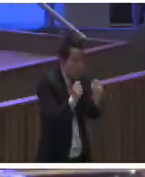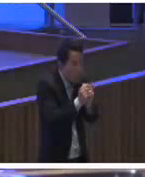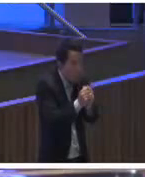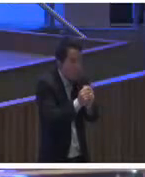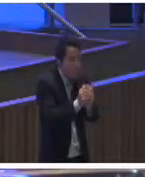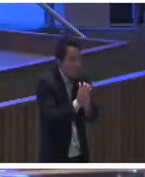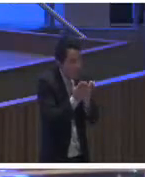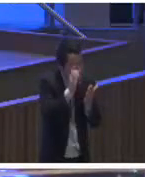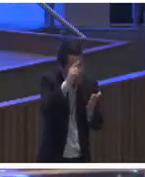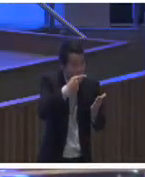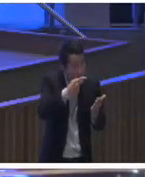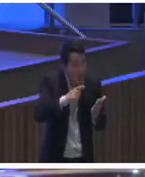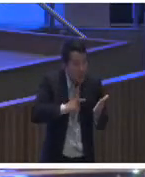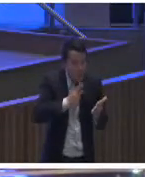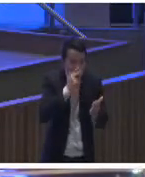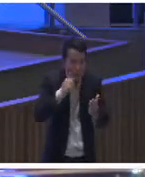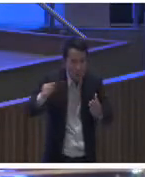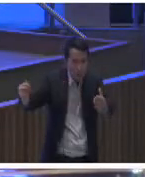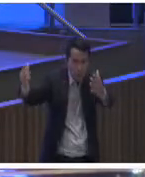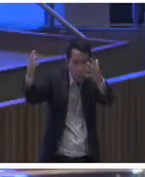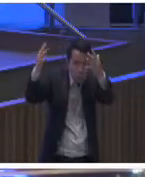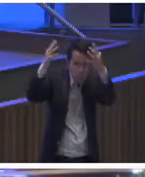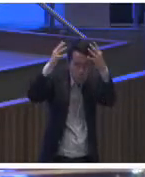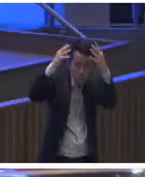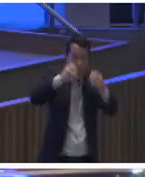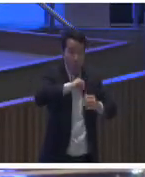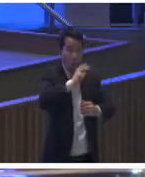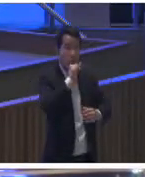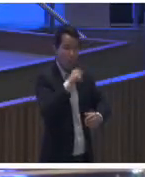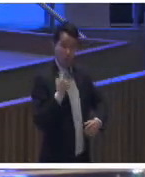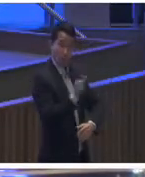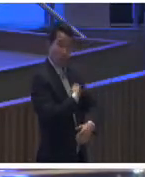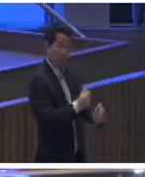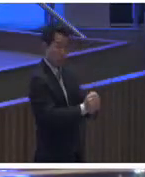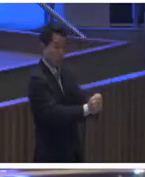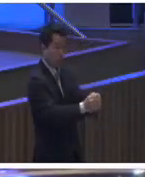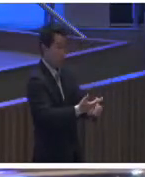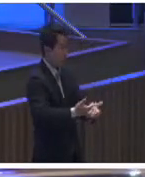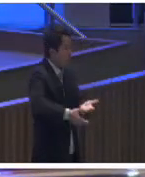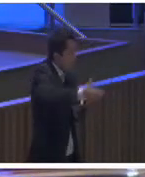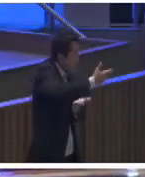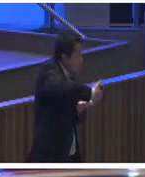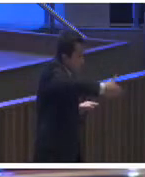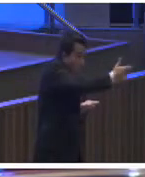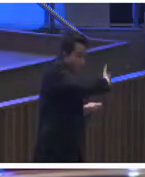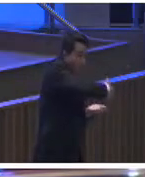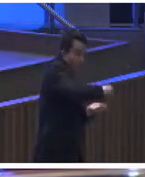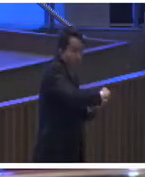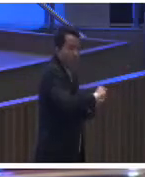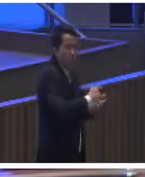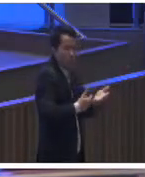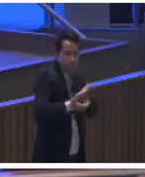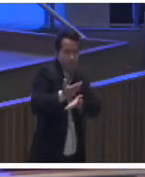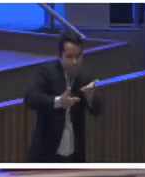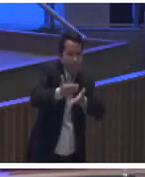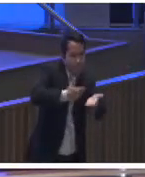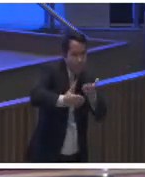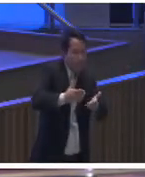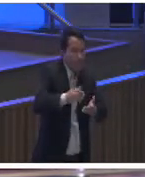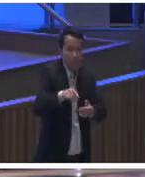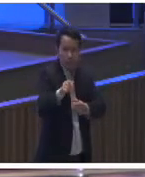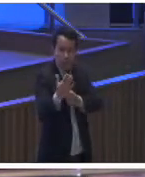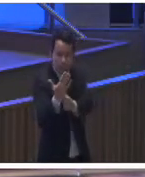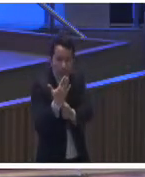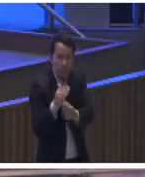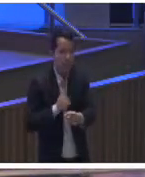espiritual. Há um manifestar de Deus, de cuidado sobre todo o povo de